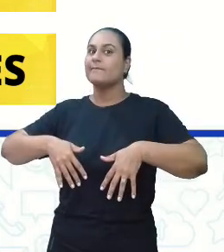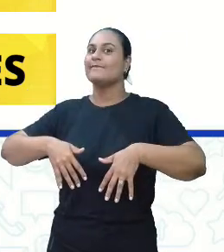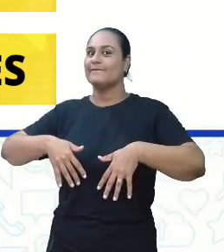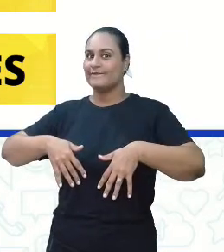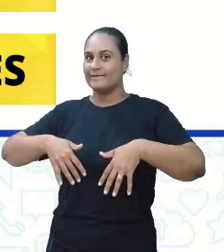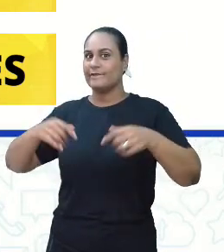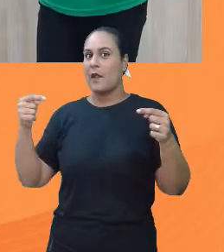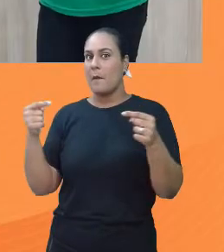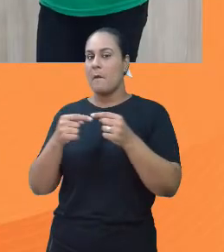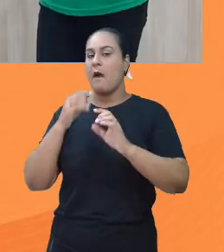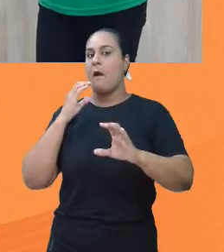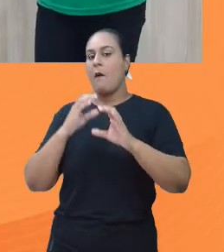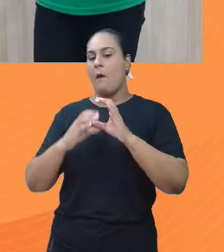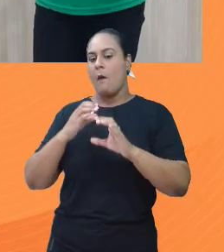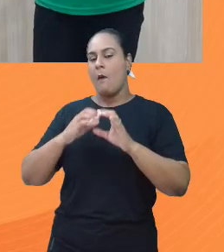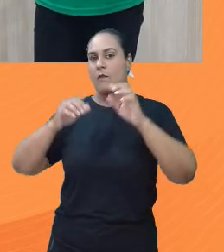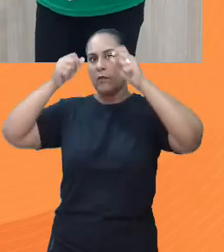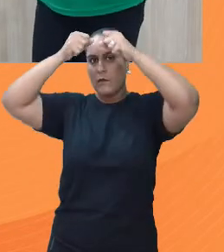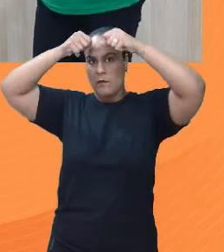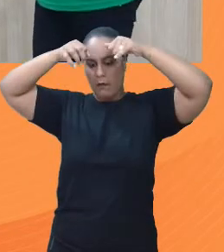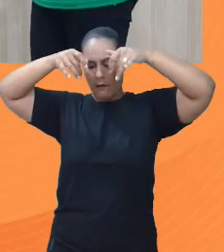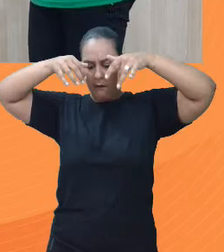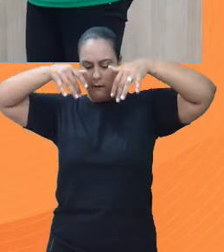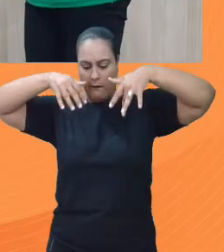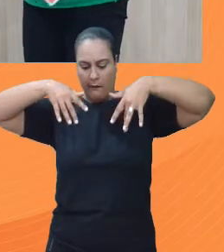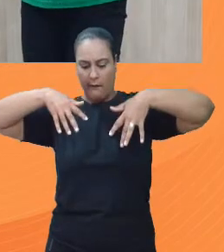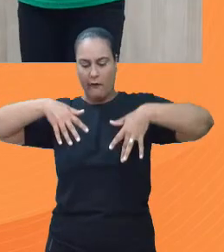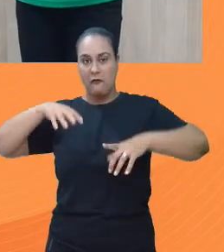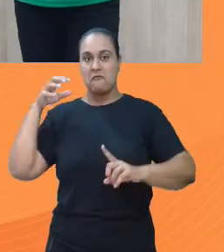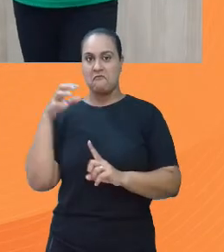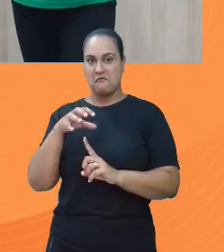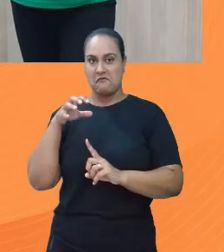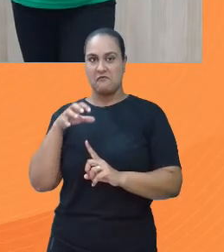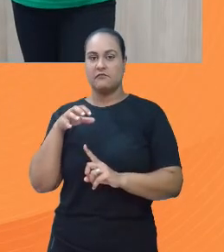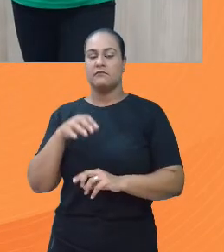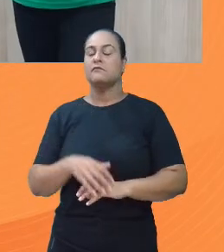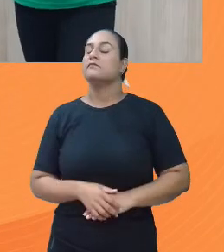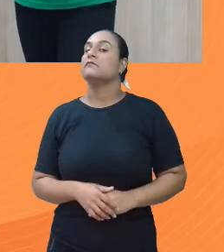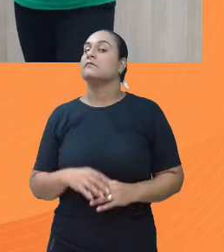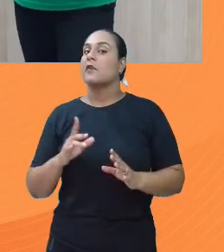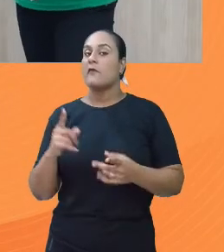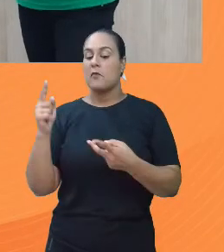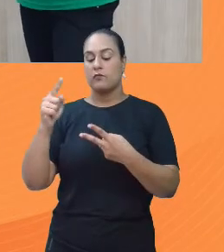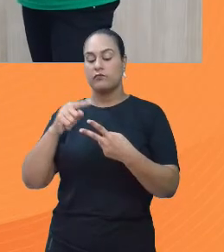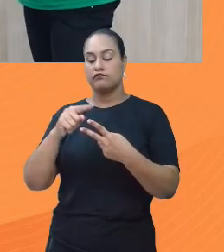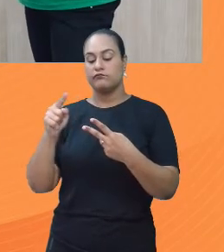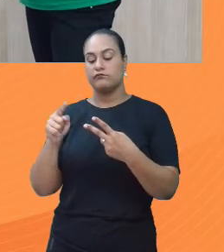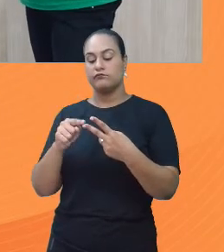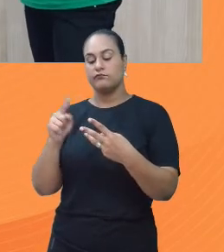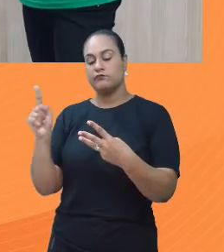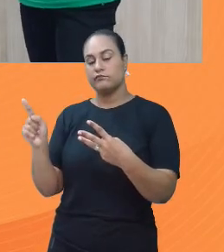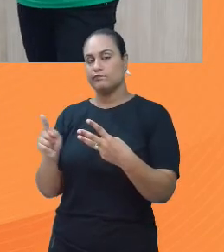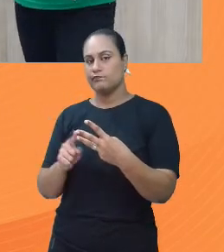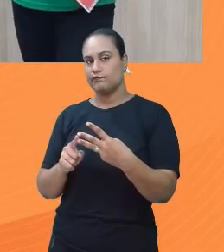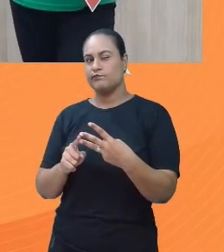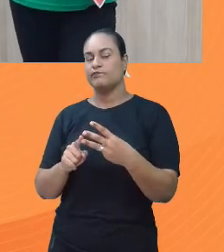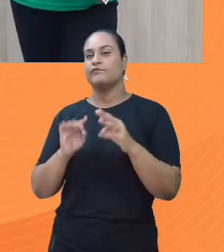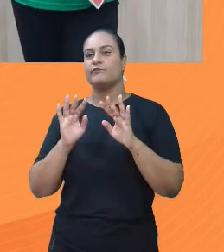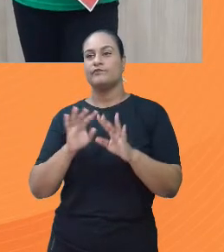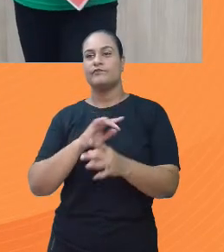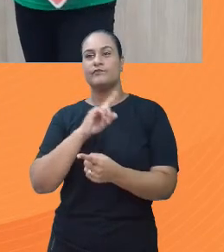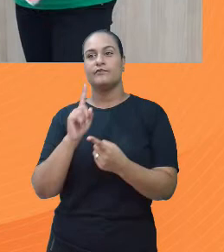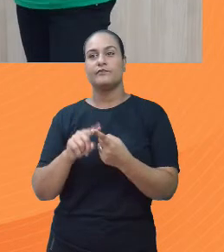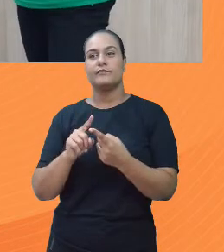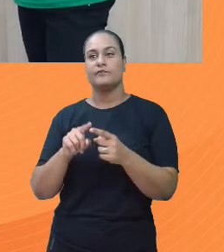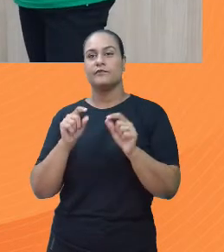essa comunicação. Elas vão mexer com essa comunicação. E eu vou trazer uma a uma para a gente poder conversar. Vamos ver primeiro a